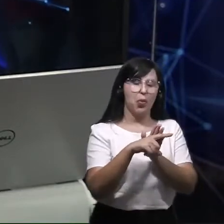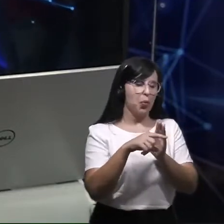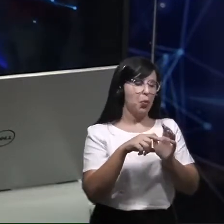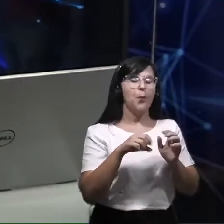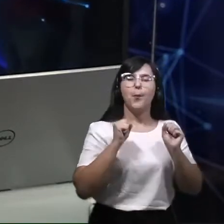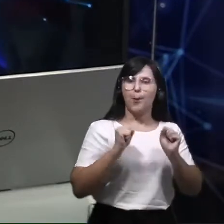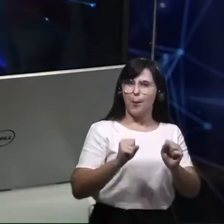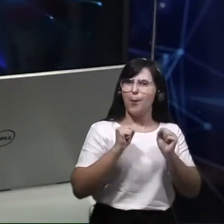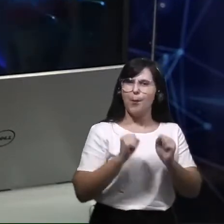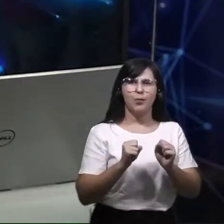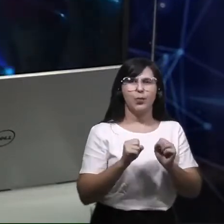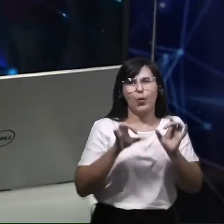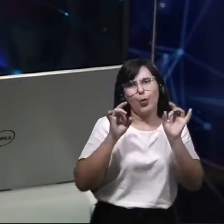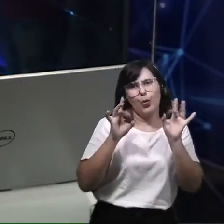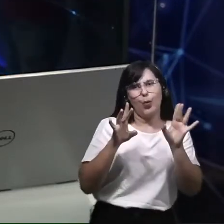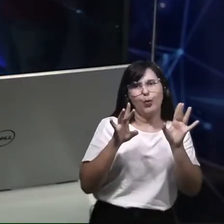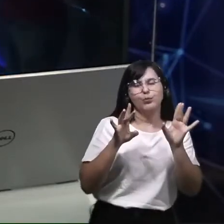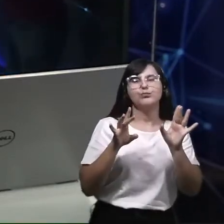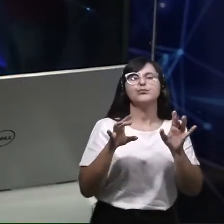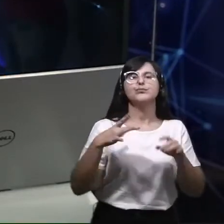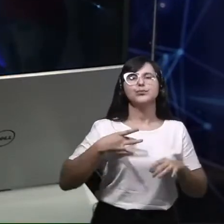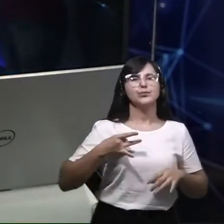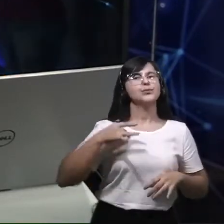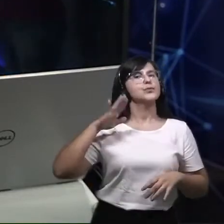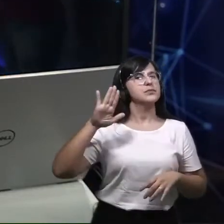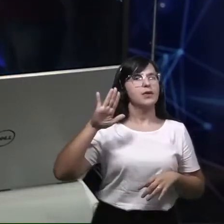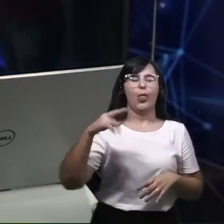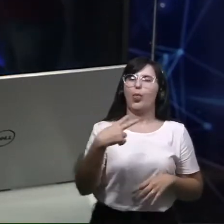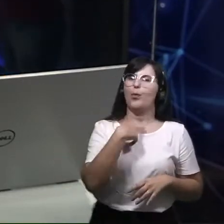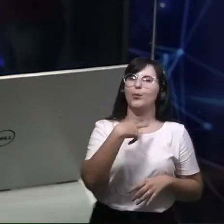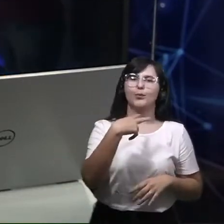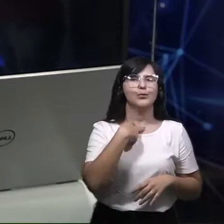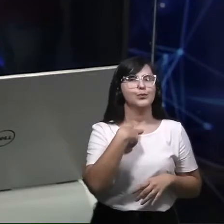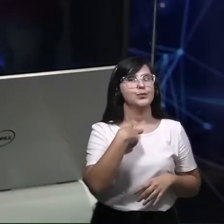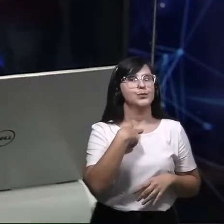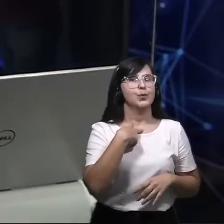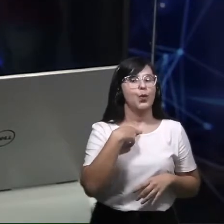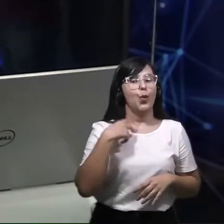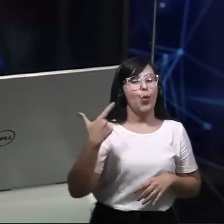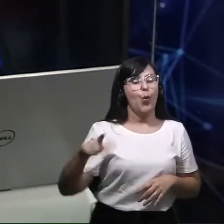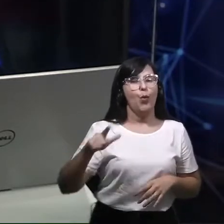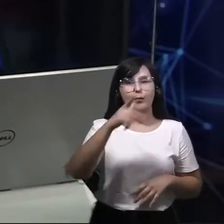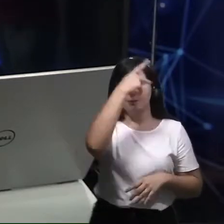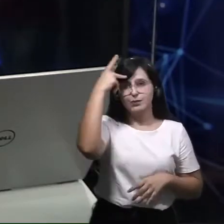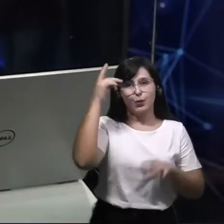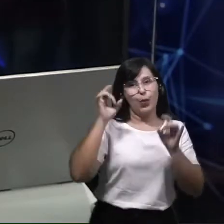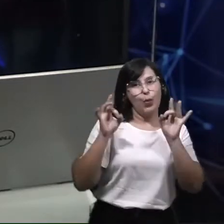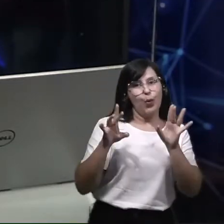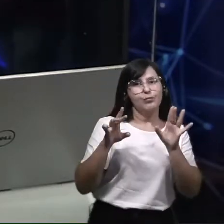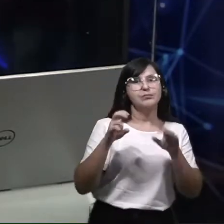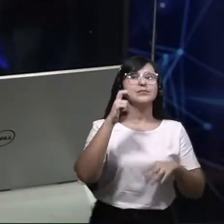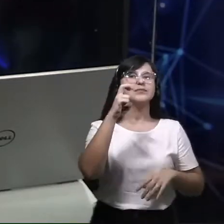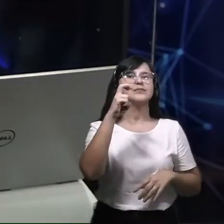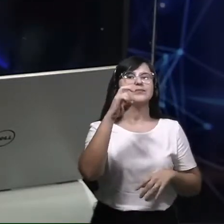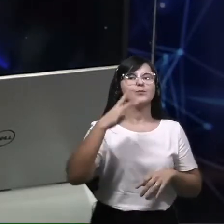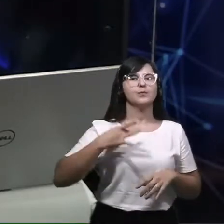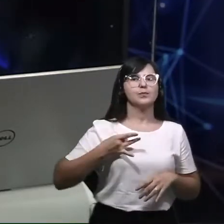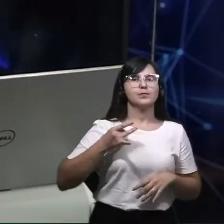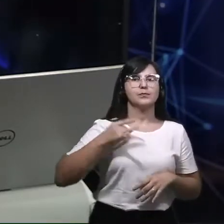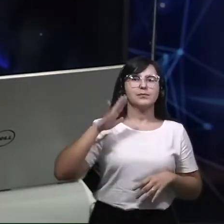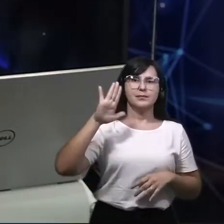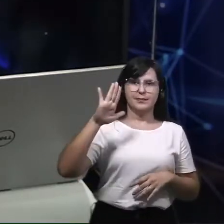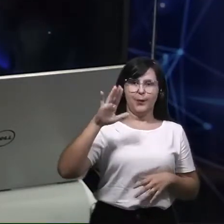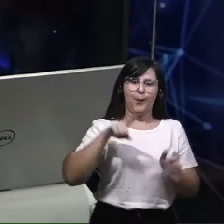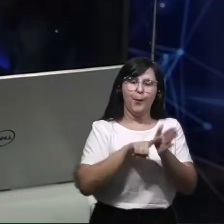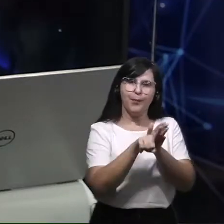pergunta de outras pessoas, nem de jornalistas, não haverá pergunta de outras pessoas. São perguntas entre os candidatos. Sendo que na primeira